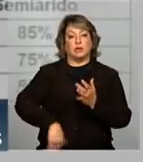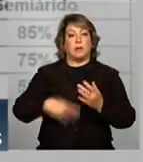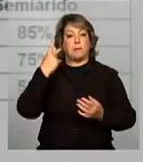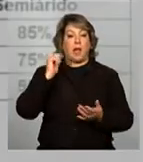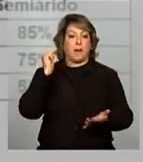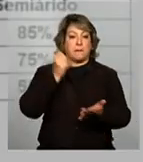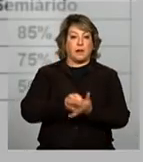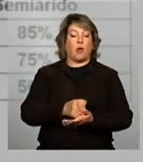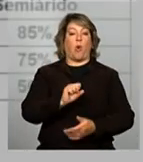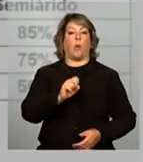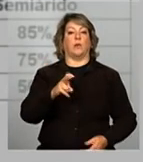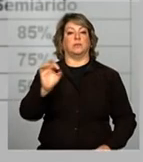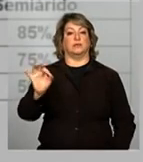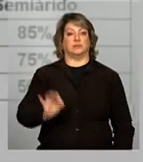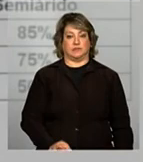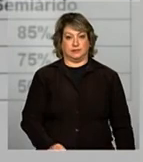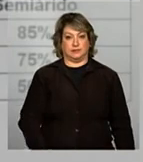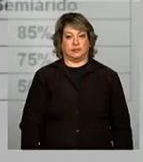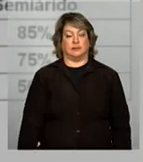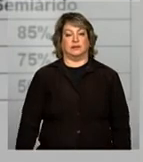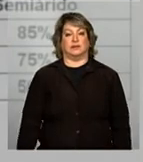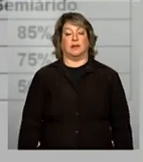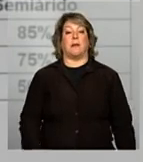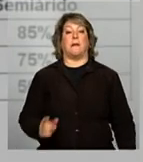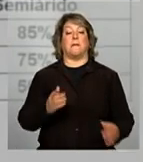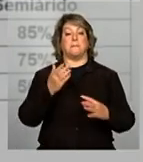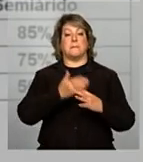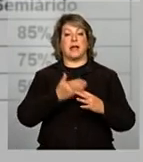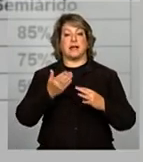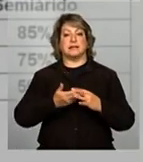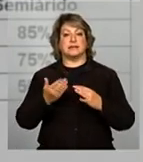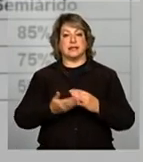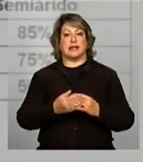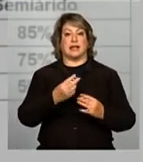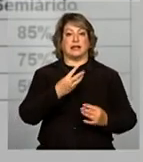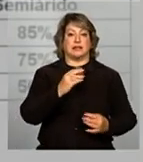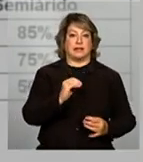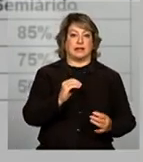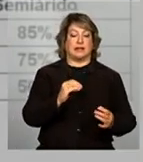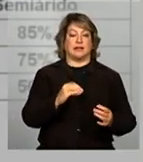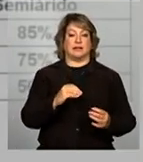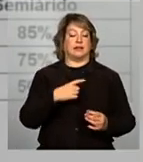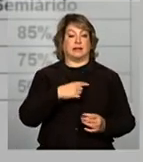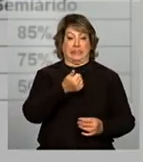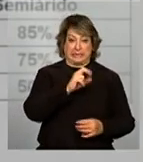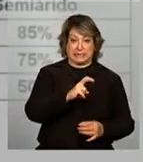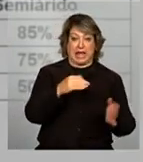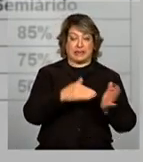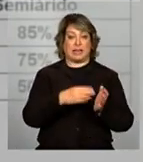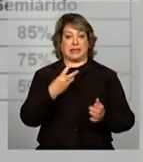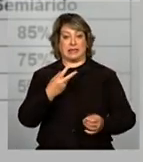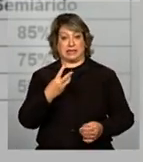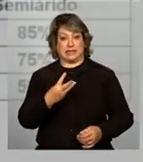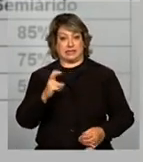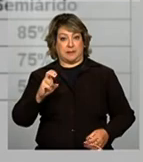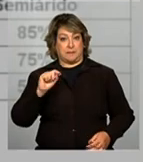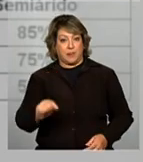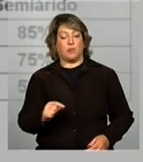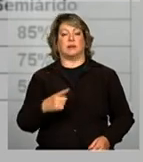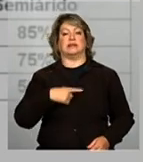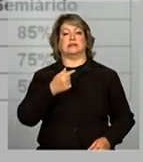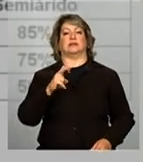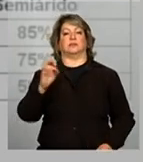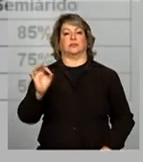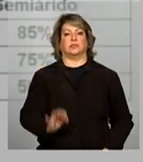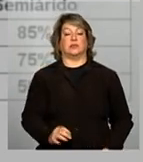de 85%. Parcela de 15 a 35 mil, 75%. E de